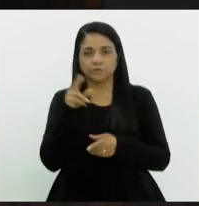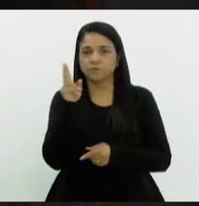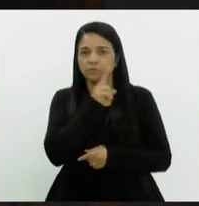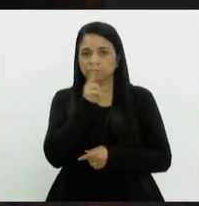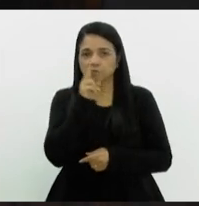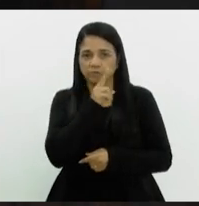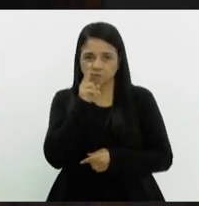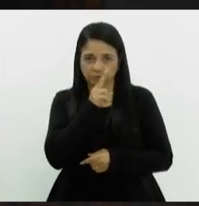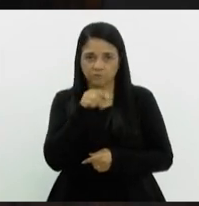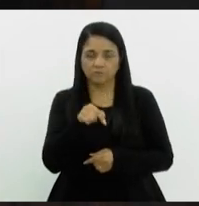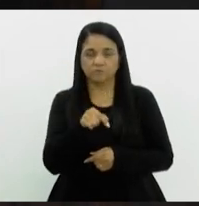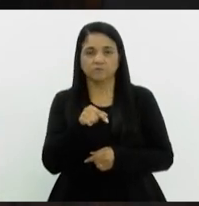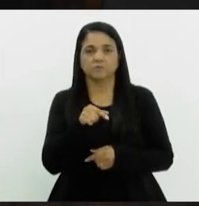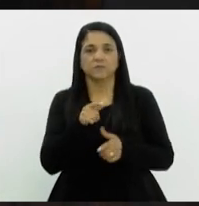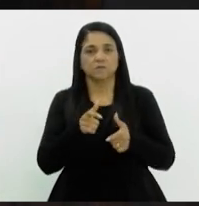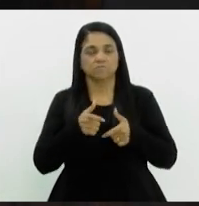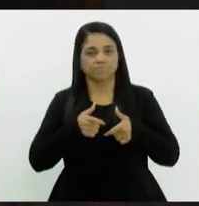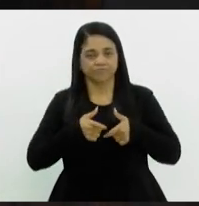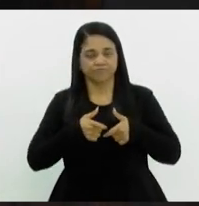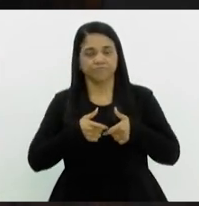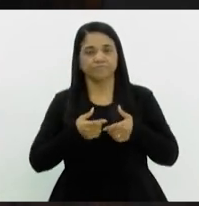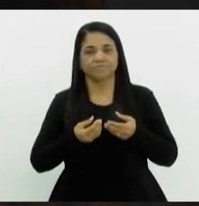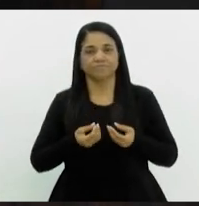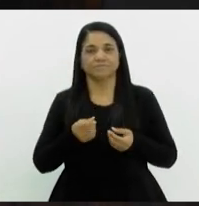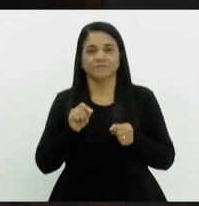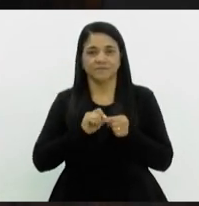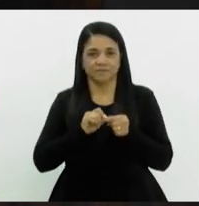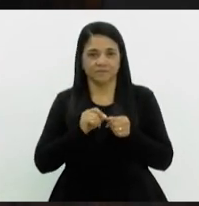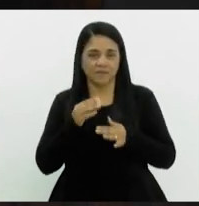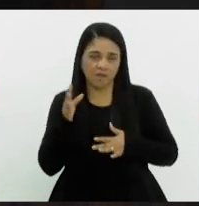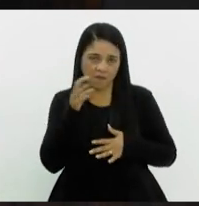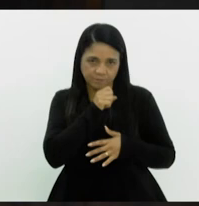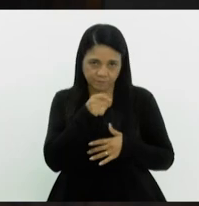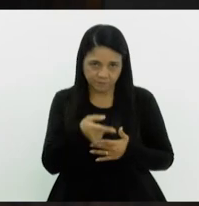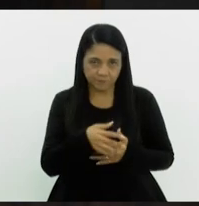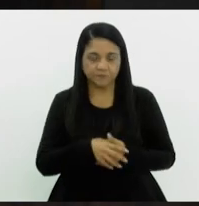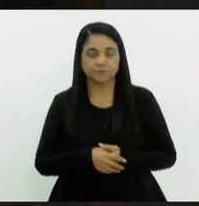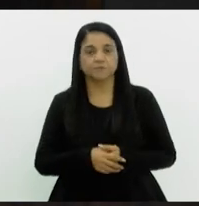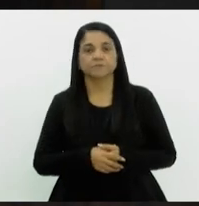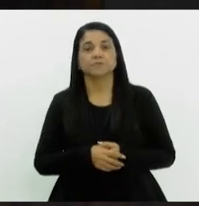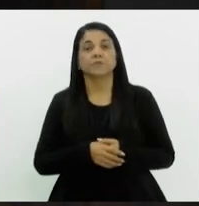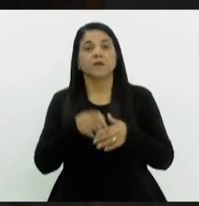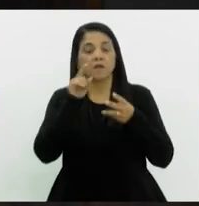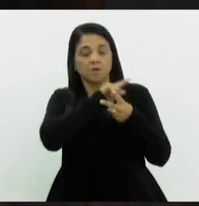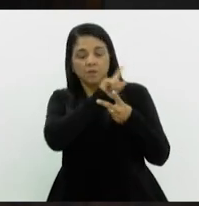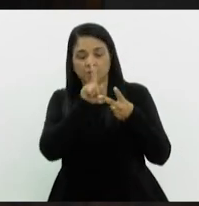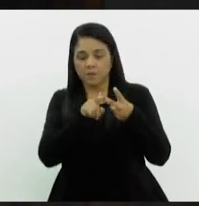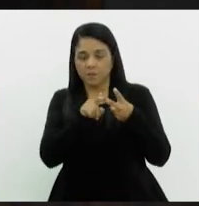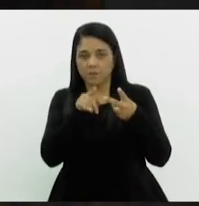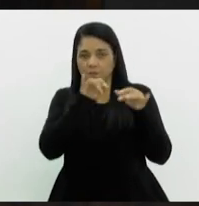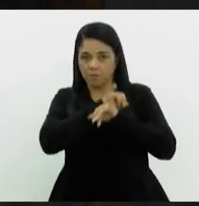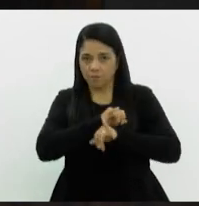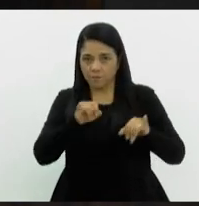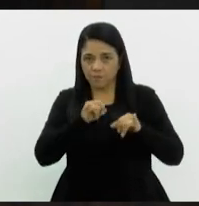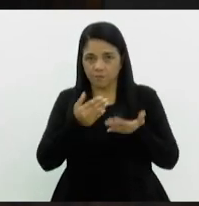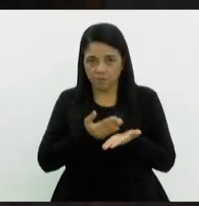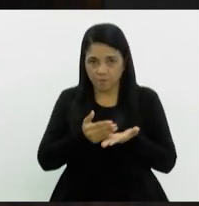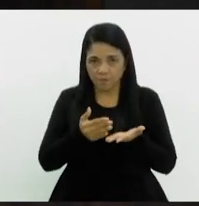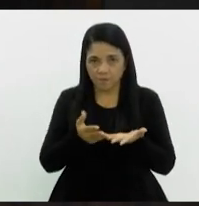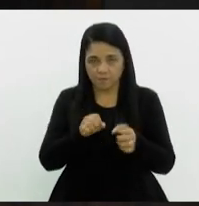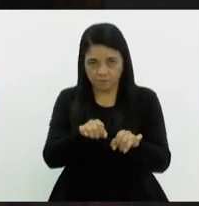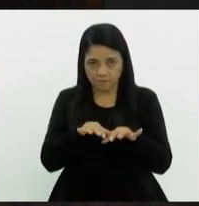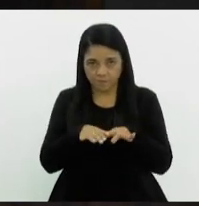para que a gente faça o mais breve possível. O outro anúncio que eu gostaria de fazer aqui, já no início dessa sessão,